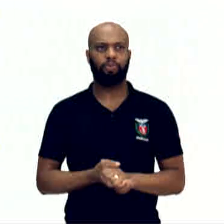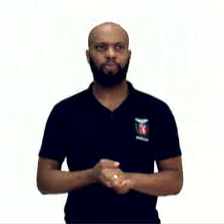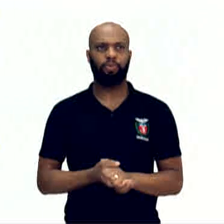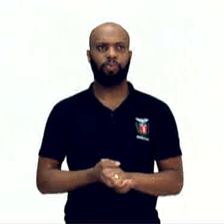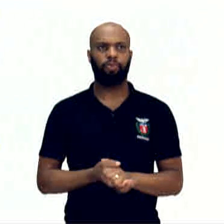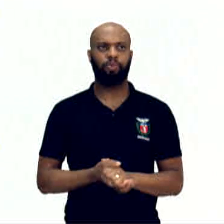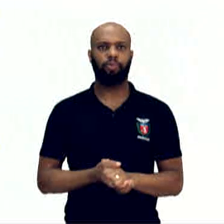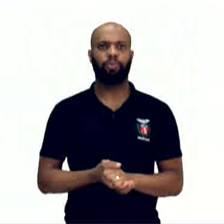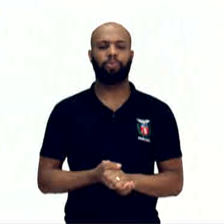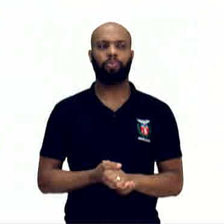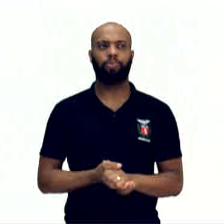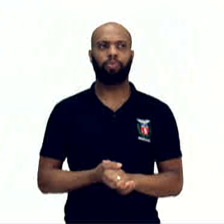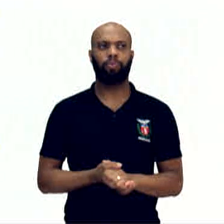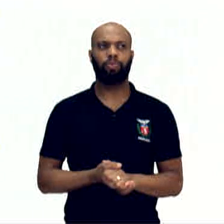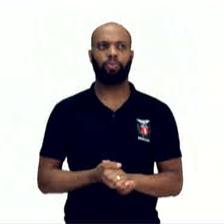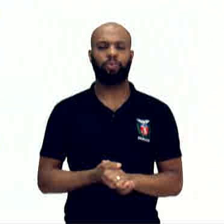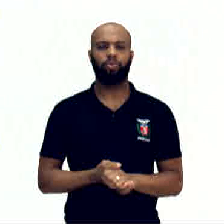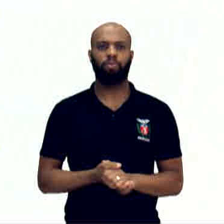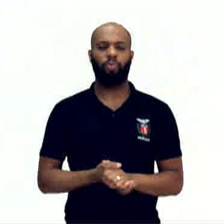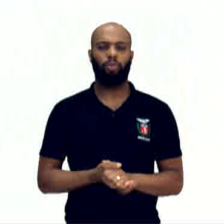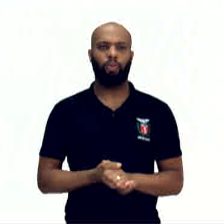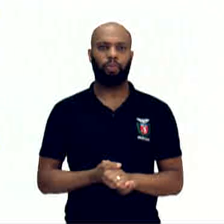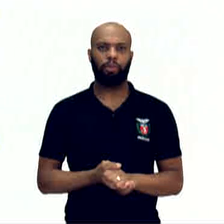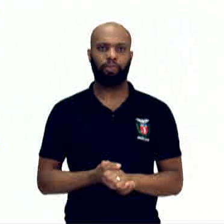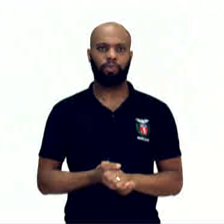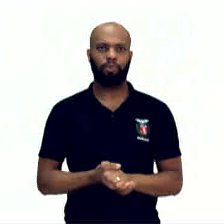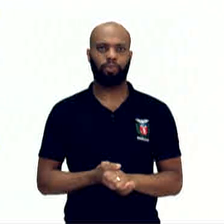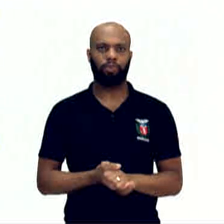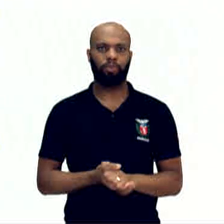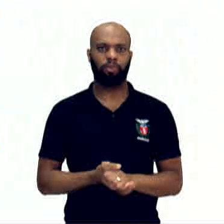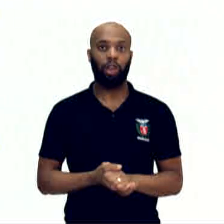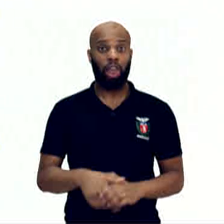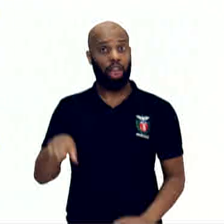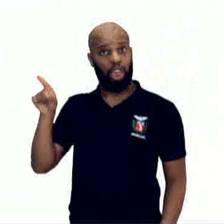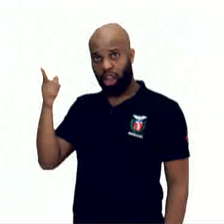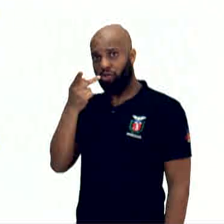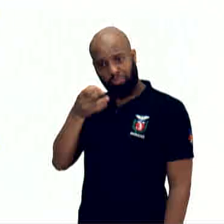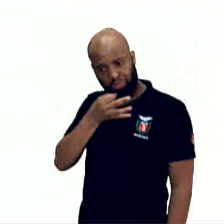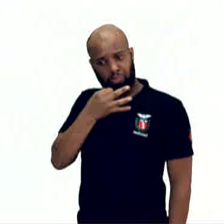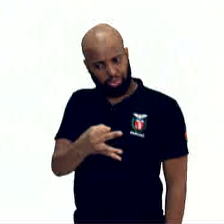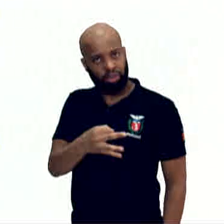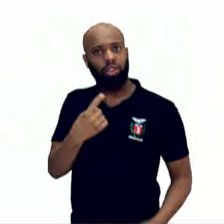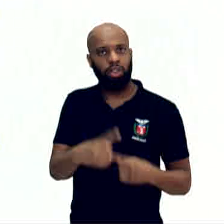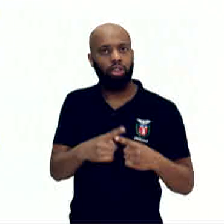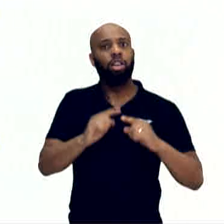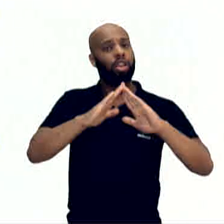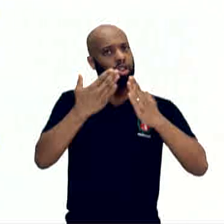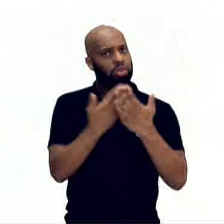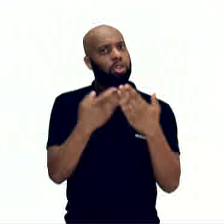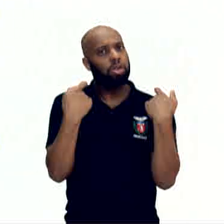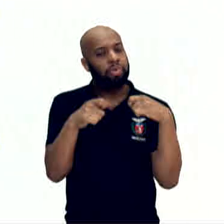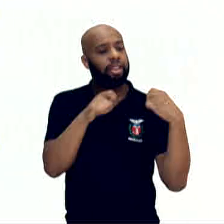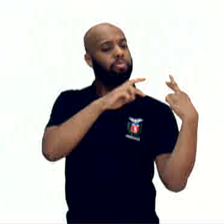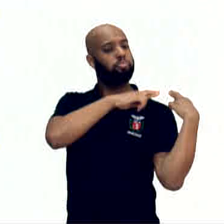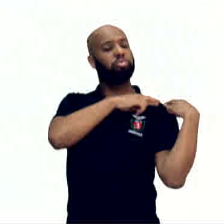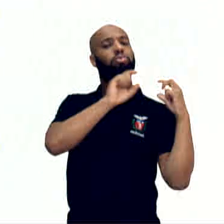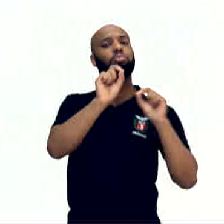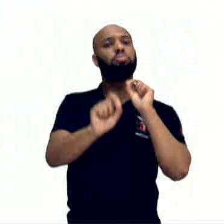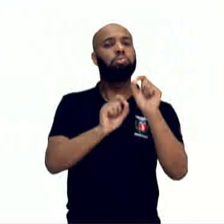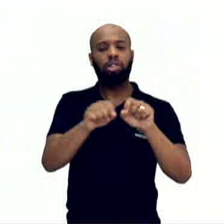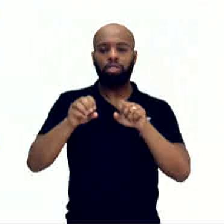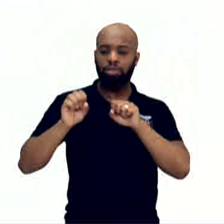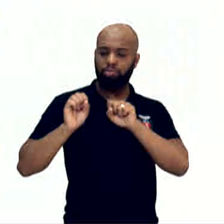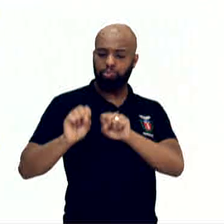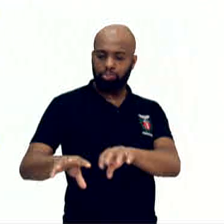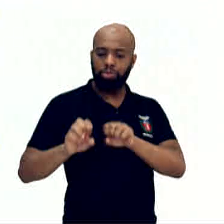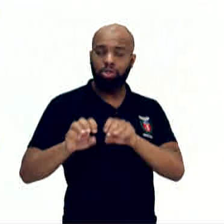conveniente que a escola tomara conta do linguagem que realmente usamos. Olha a crítica dele. Que a escola fosse responsável por ensinar